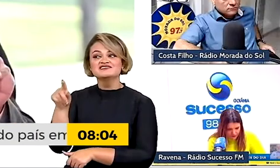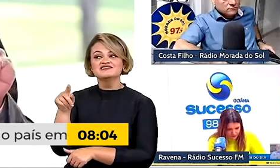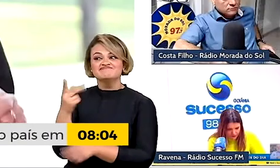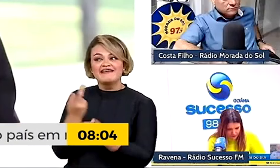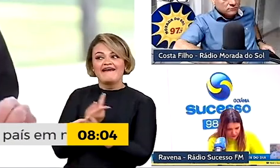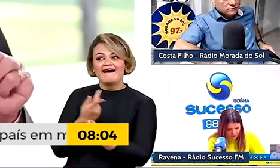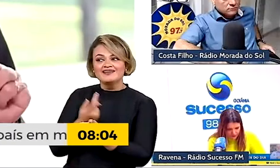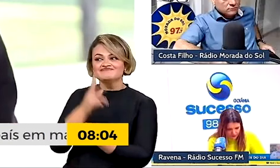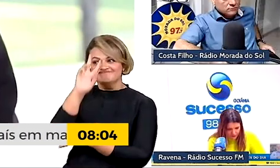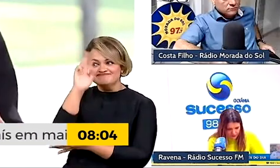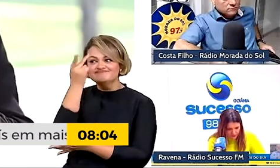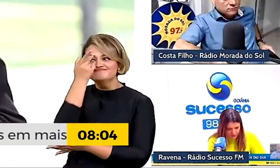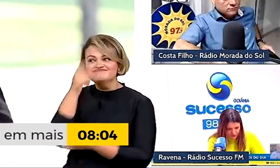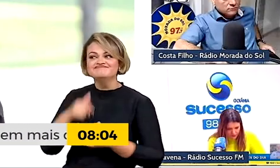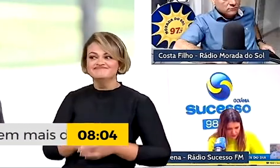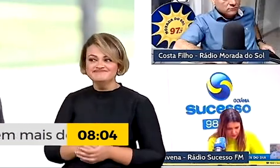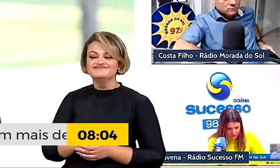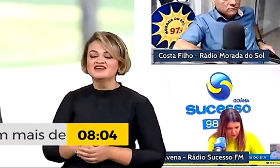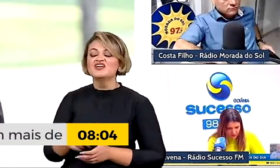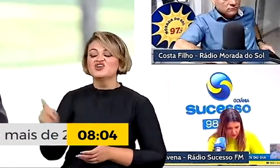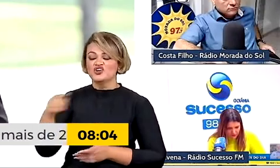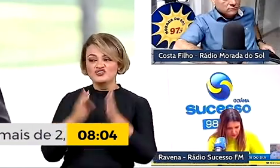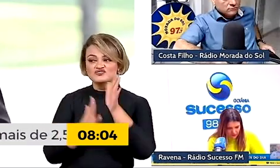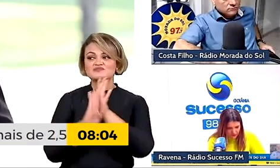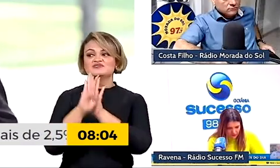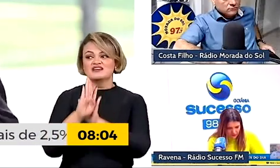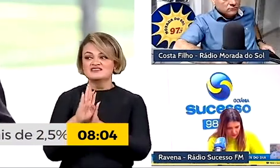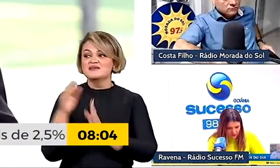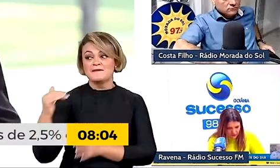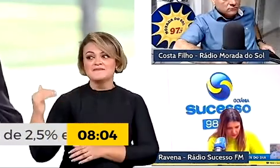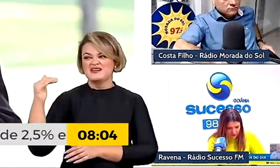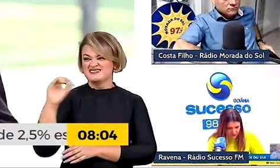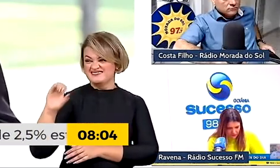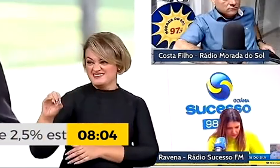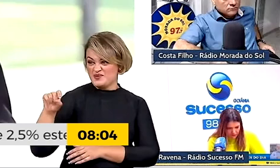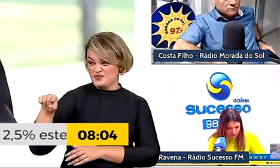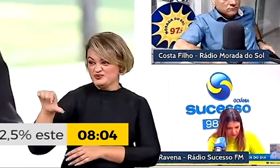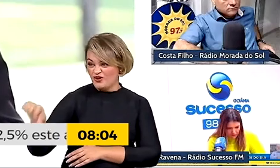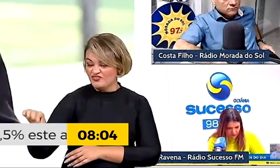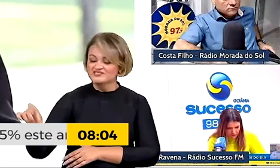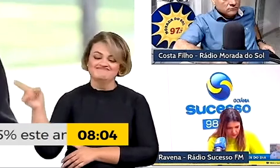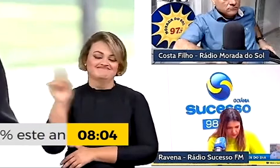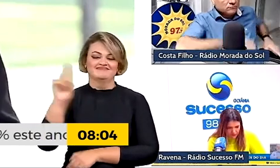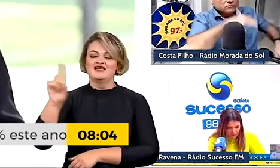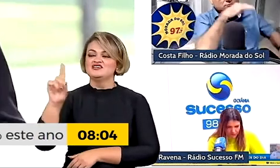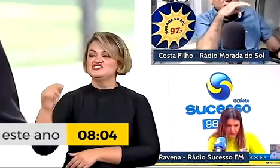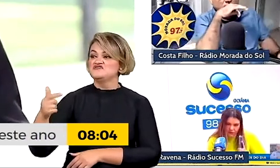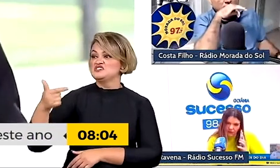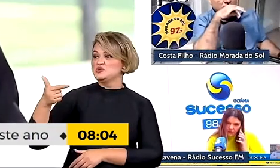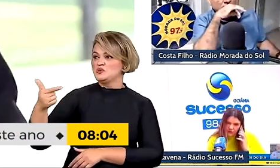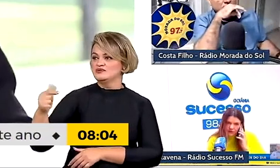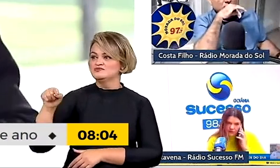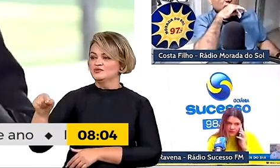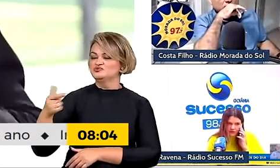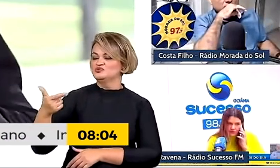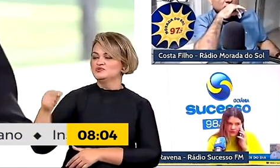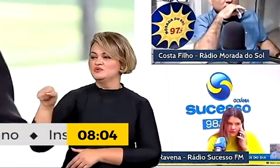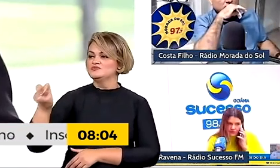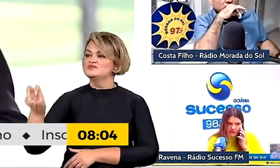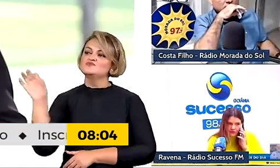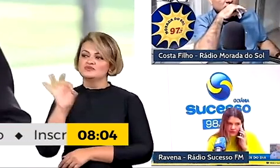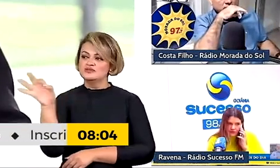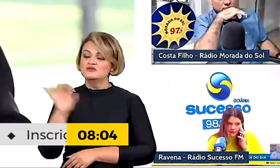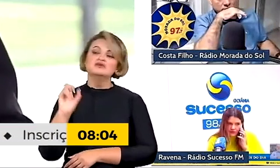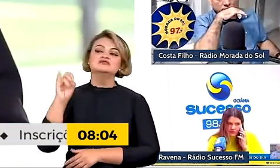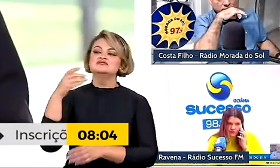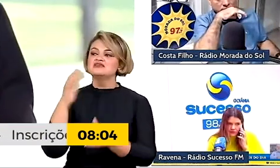nós vamos crescer mais do que zero nós vamos crescer acima de dois dois e meio por cento e se aconteceu que